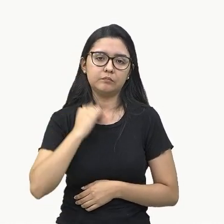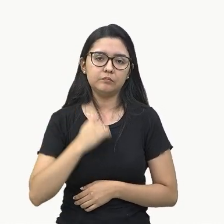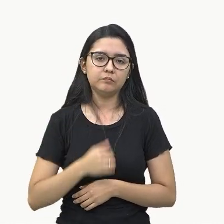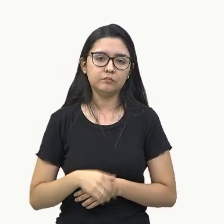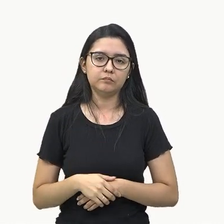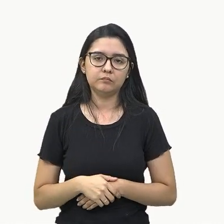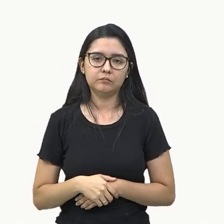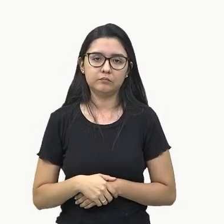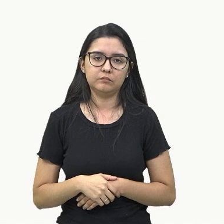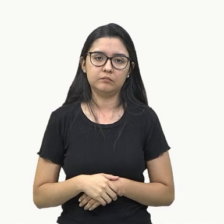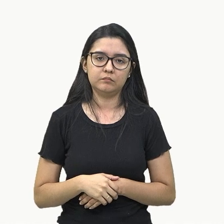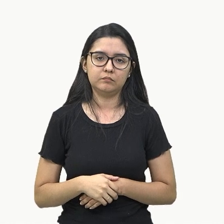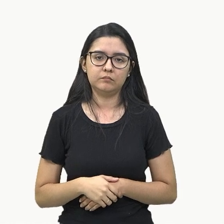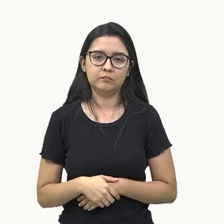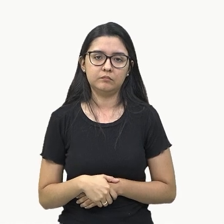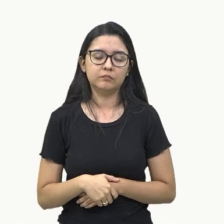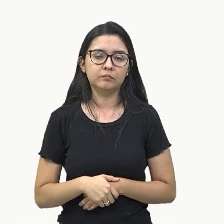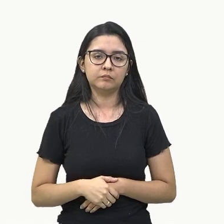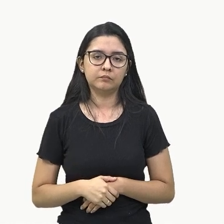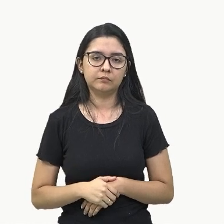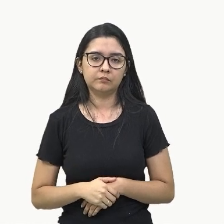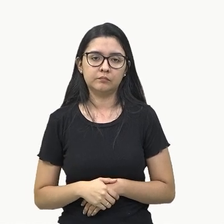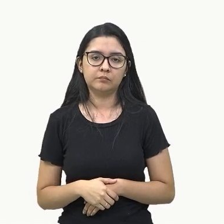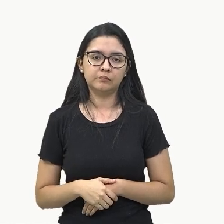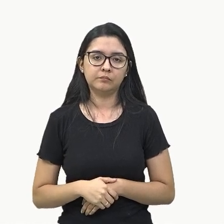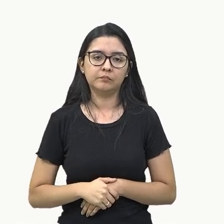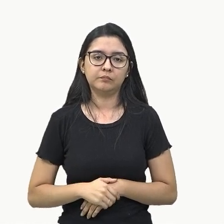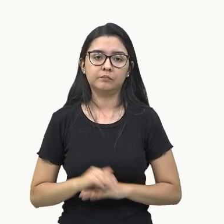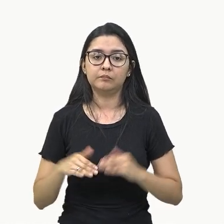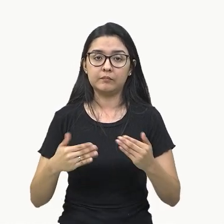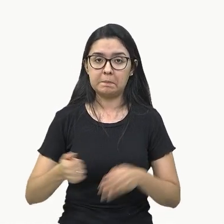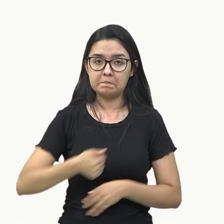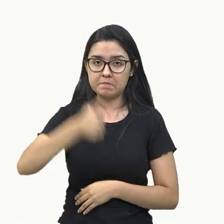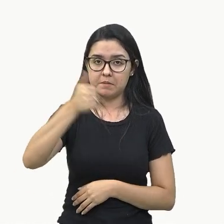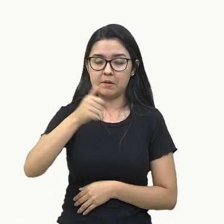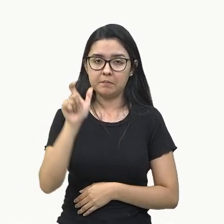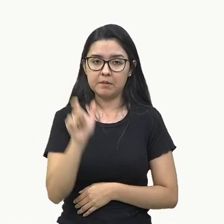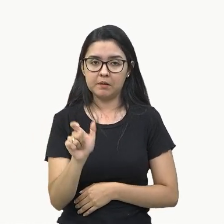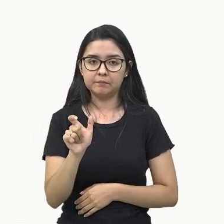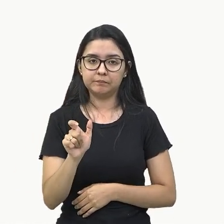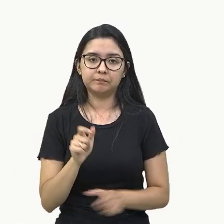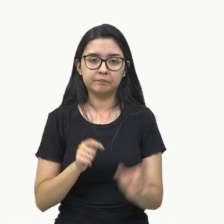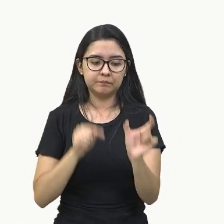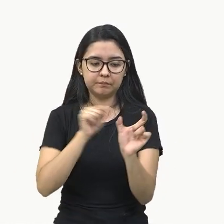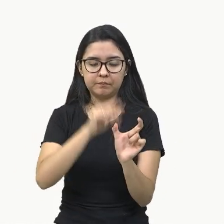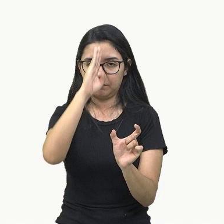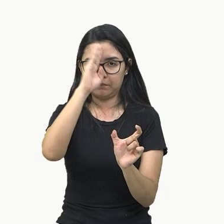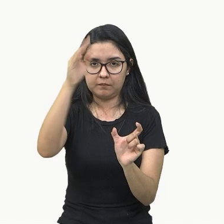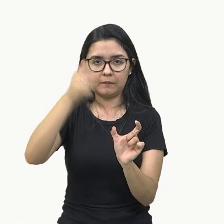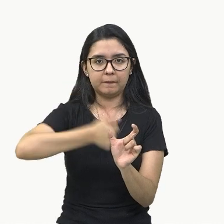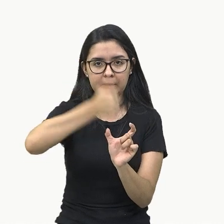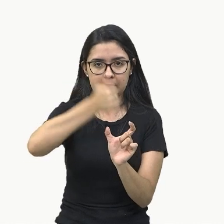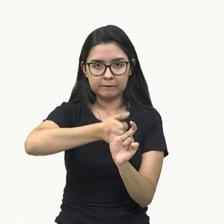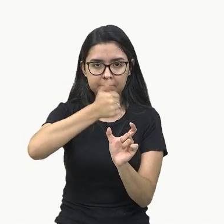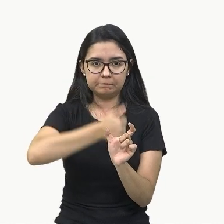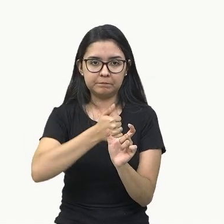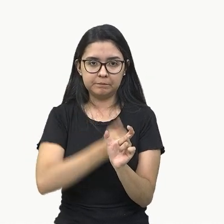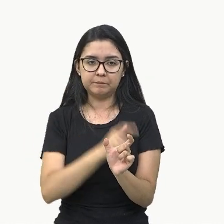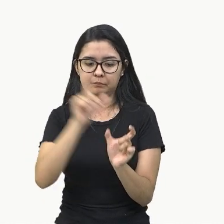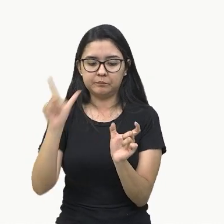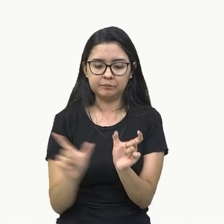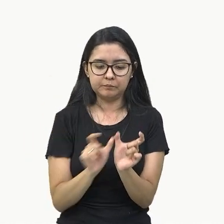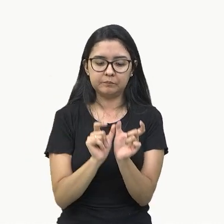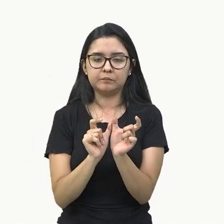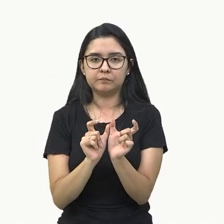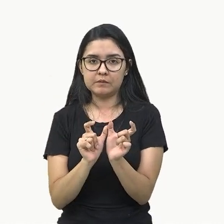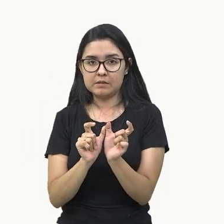Eu tenho a minha palavra primitiva, que é a primeira palavra, aquela que vai dar origem a uma segunda palavra.